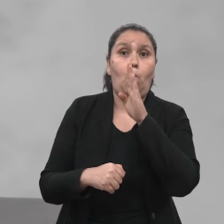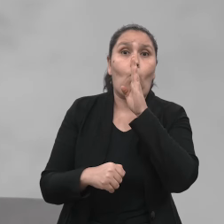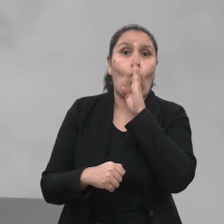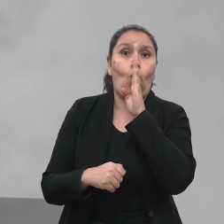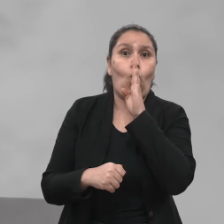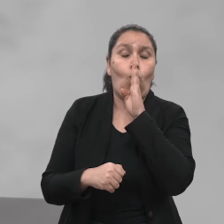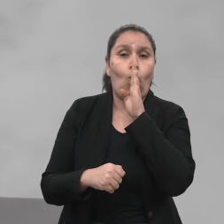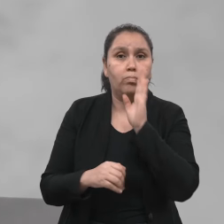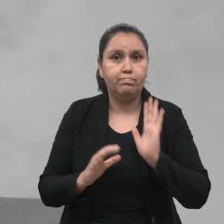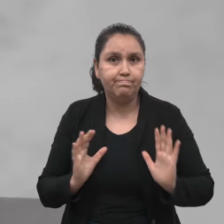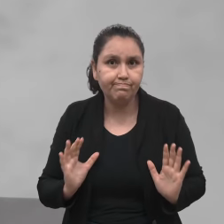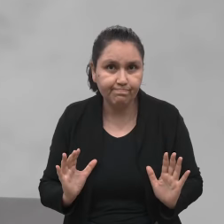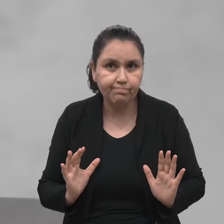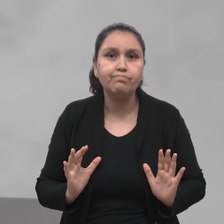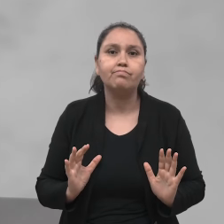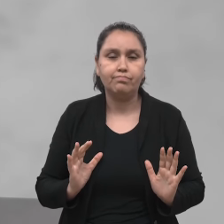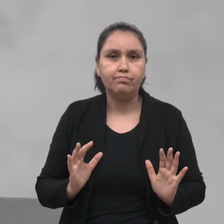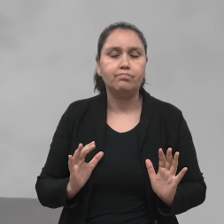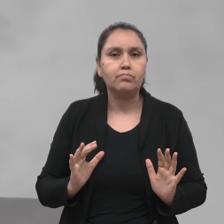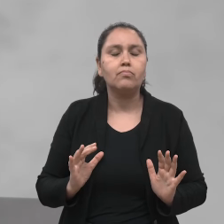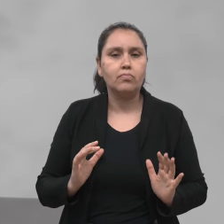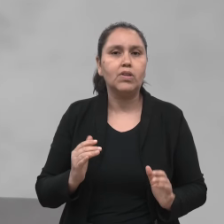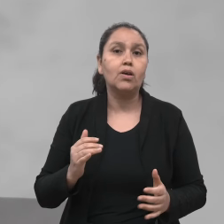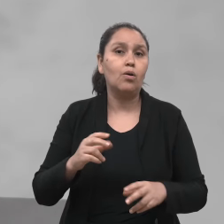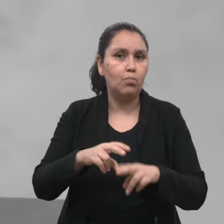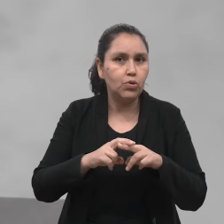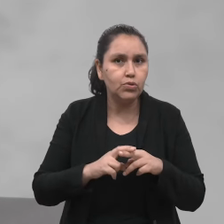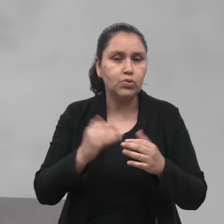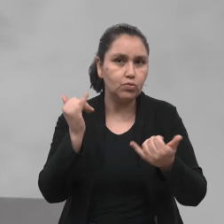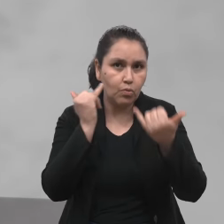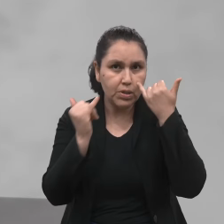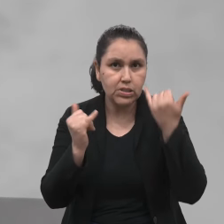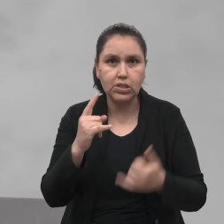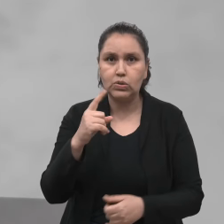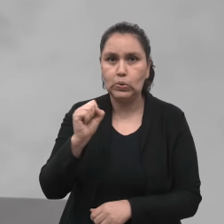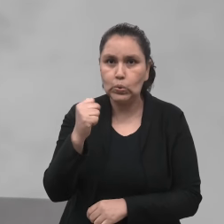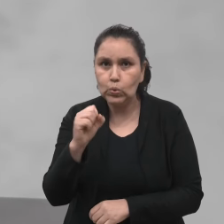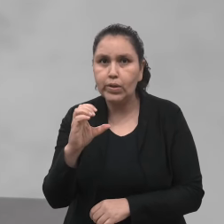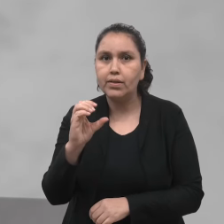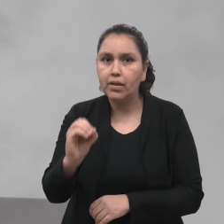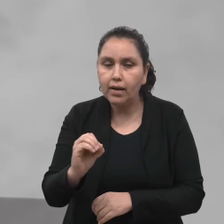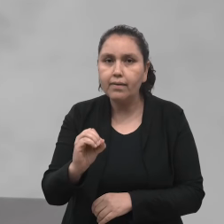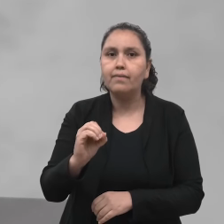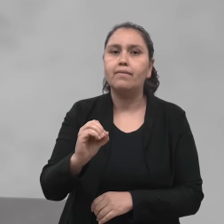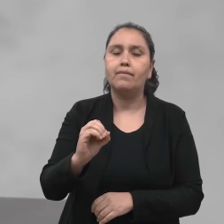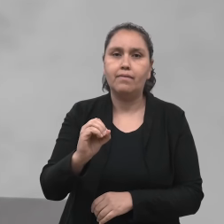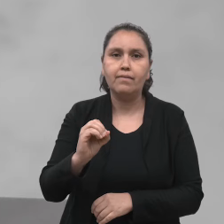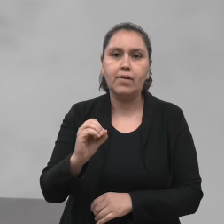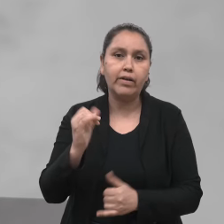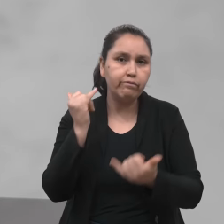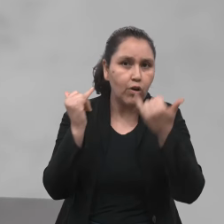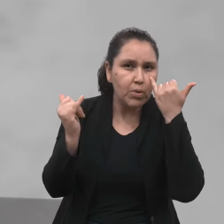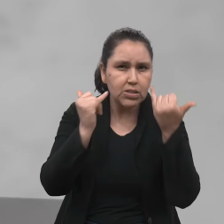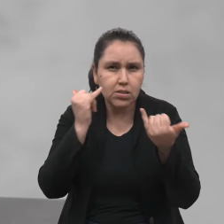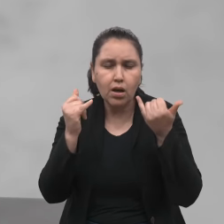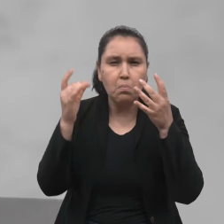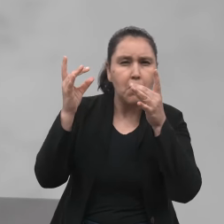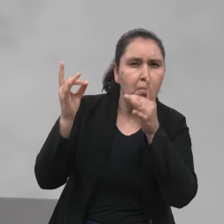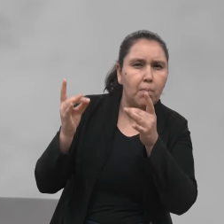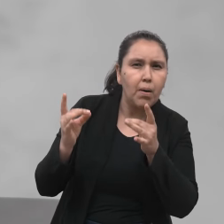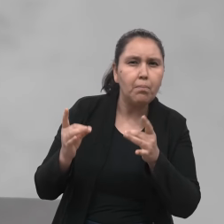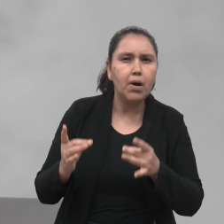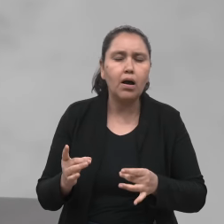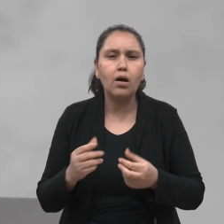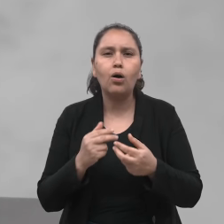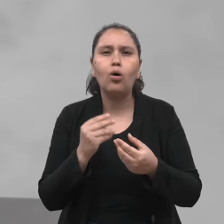nem no heroísmo da salvação. Então, eu vou buscar informação com o 180. Olha, eu posso ficar com uma cópia dos teus documentos, eu posso ir junto contigo